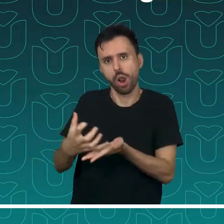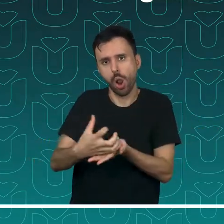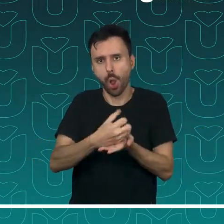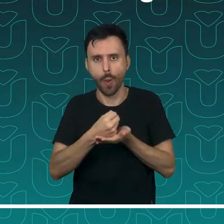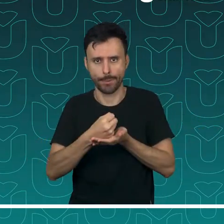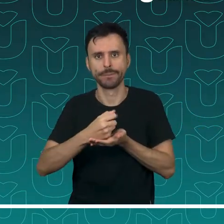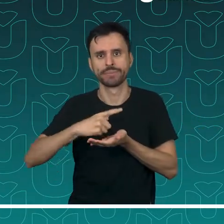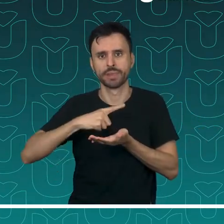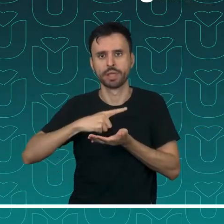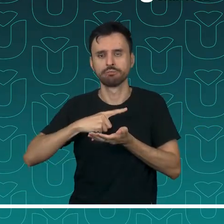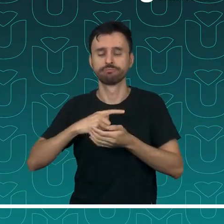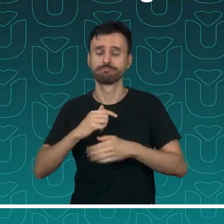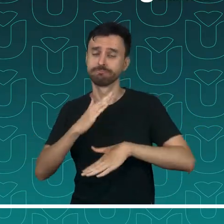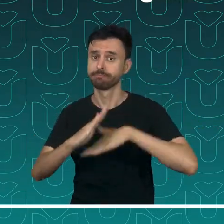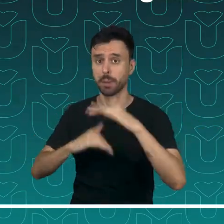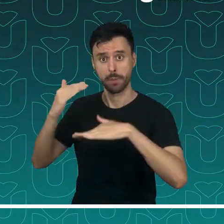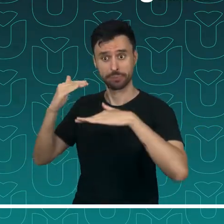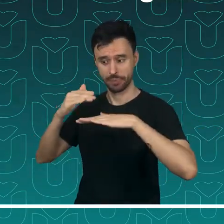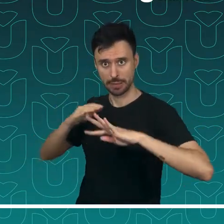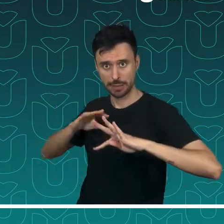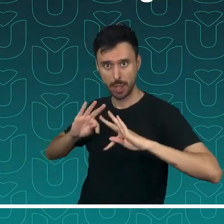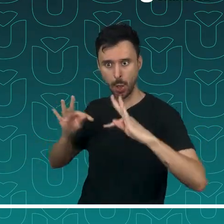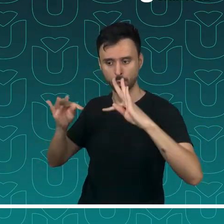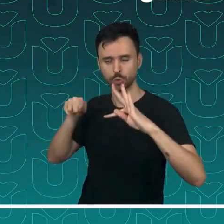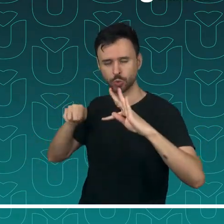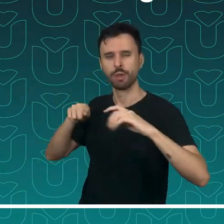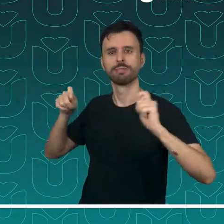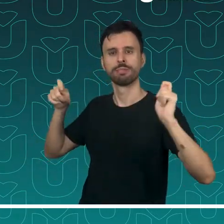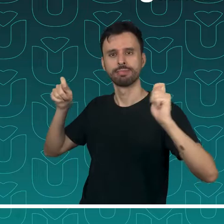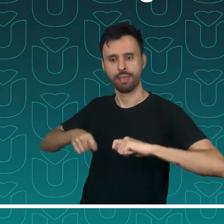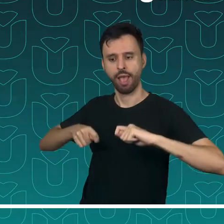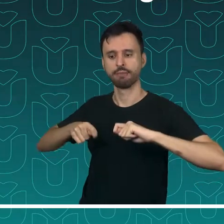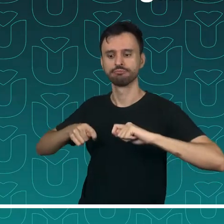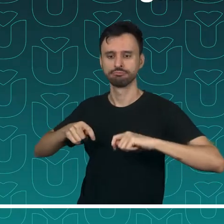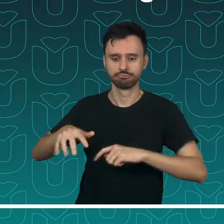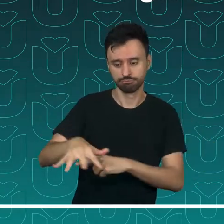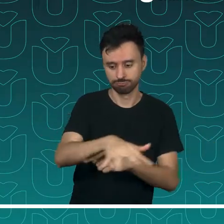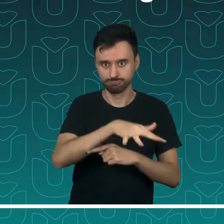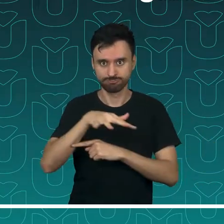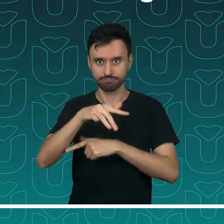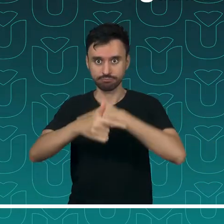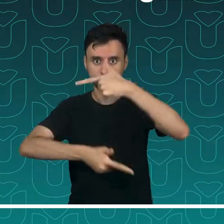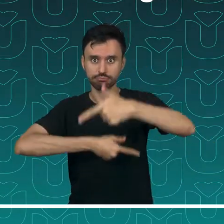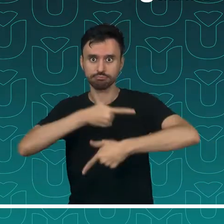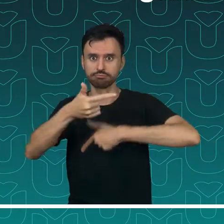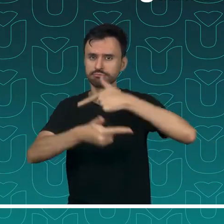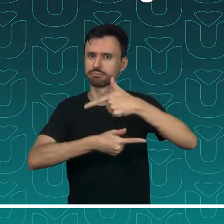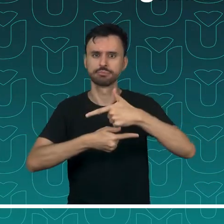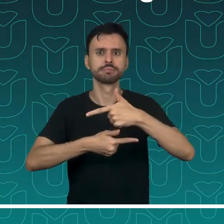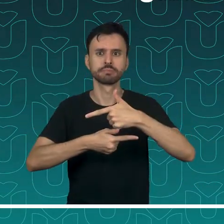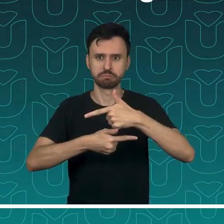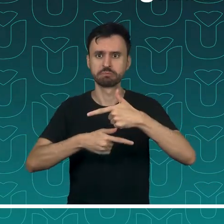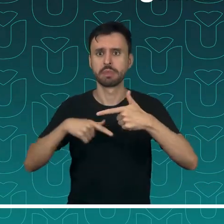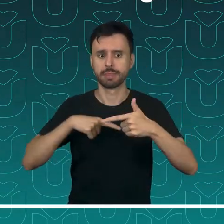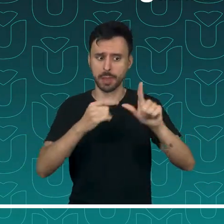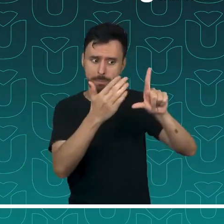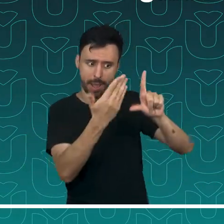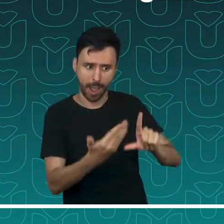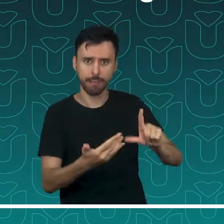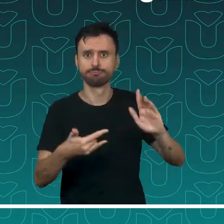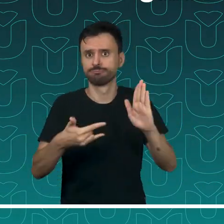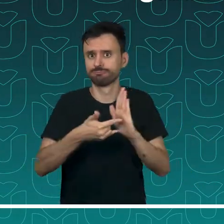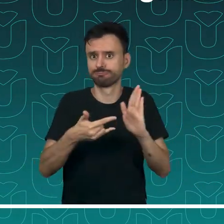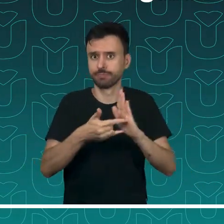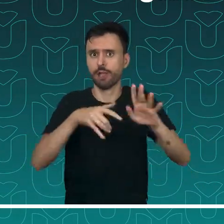informações. Com o avanço das tecnologias atuais, nós podemos afirmar que o campo de trabalho para quem se forma em